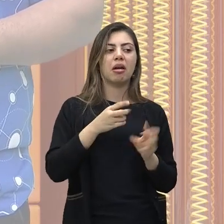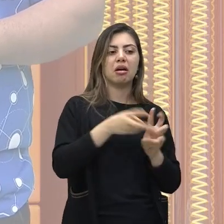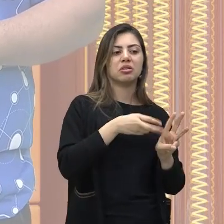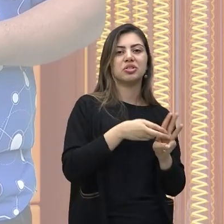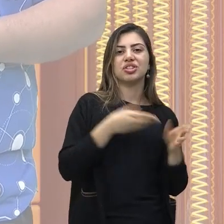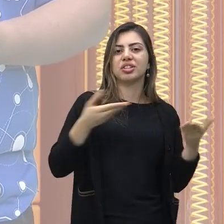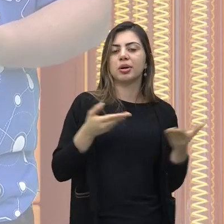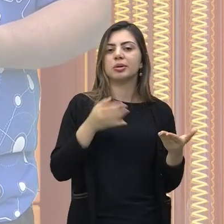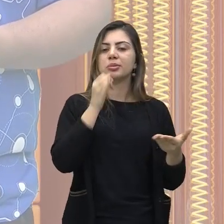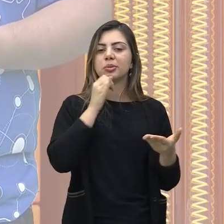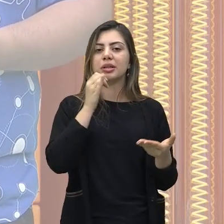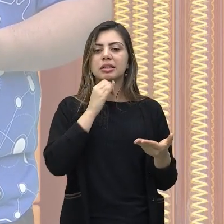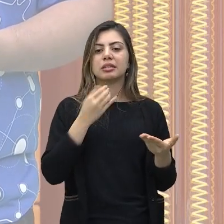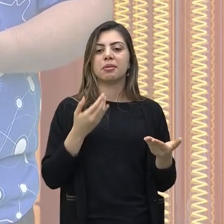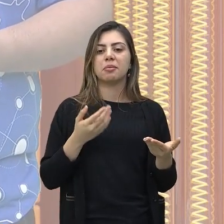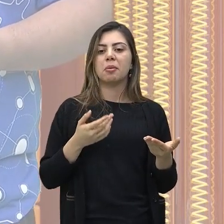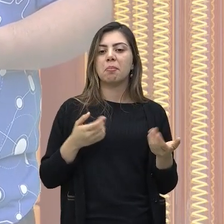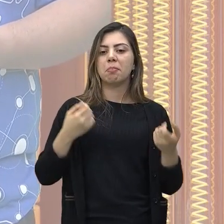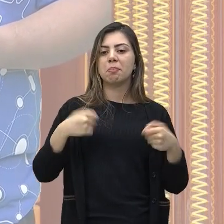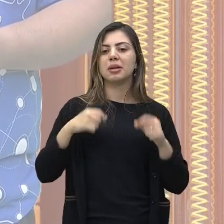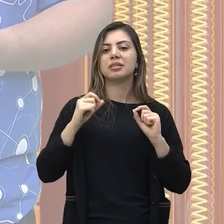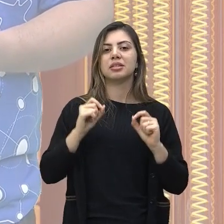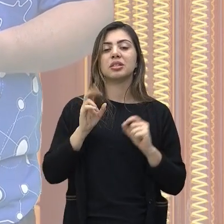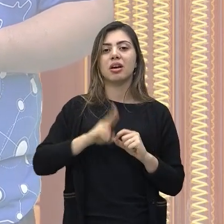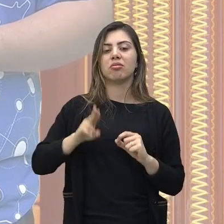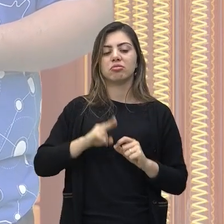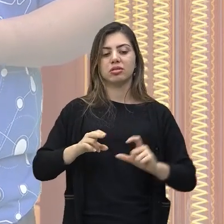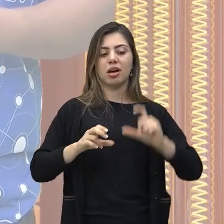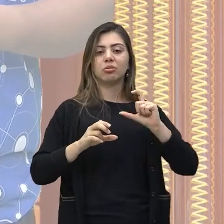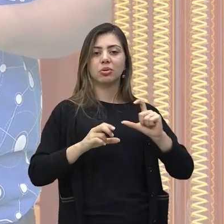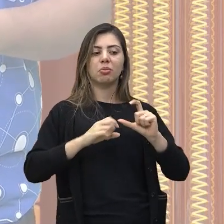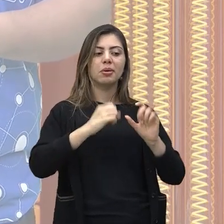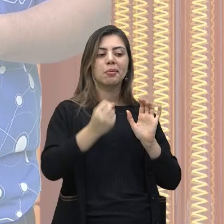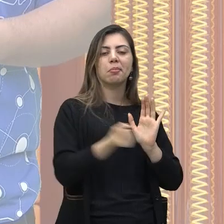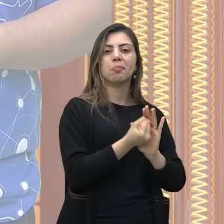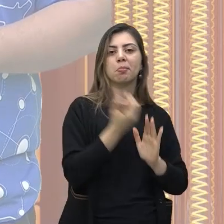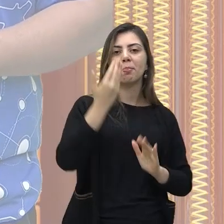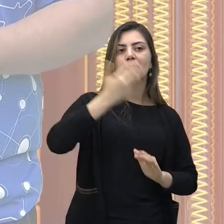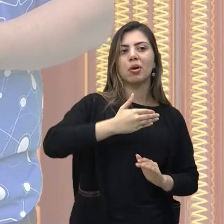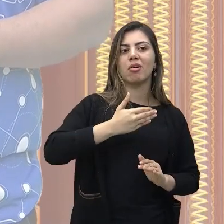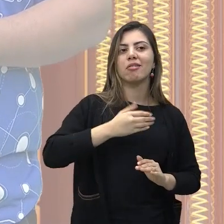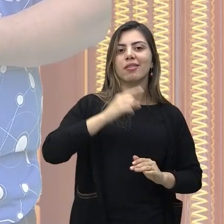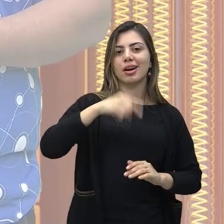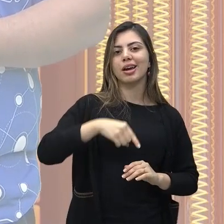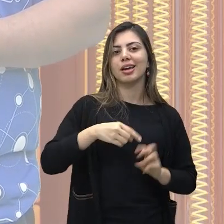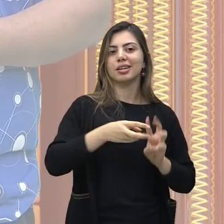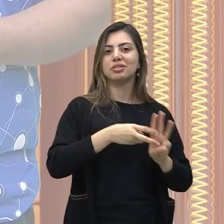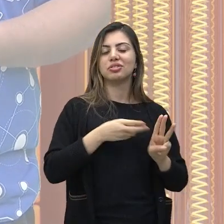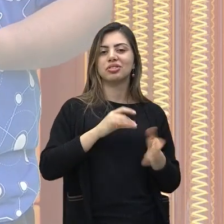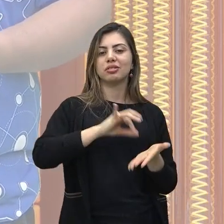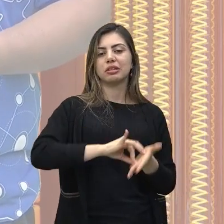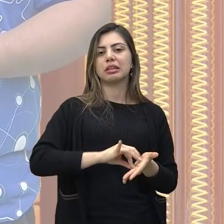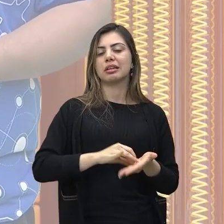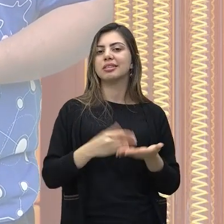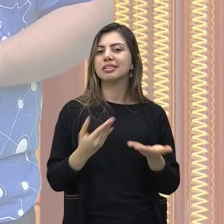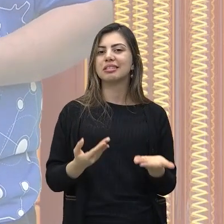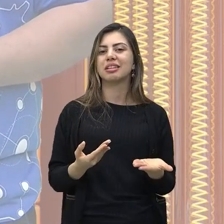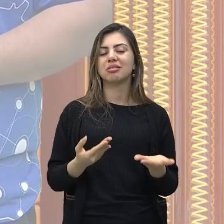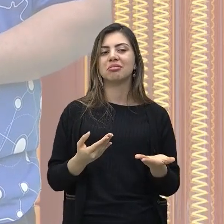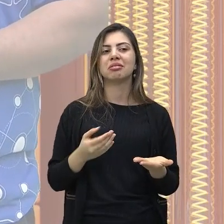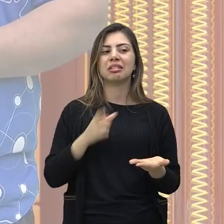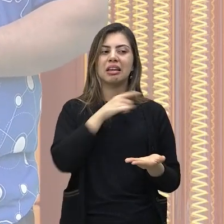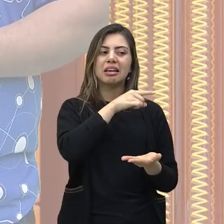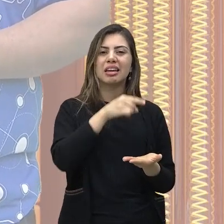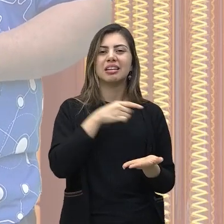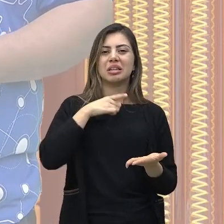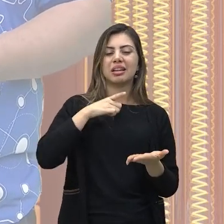dia ter que andar com o seu RANI, né, que é o documento de identidade indígena, ter que comprovar a sua origem e muito menos